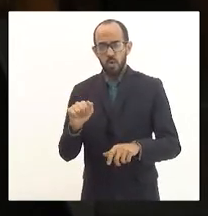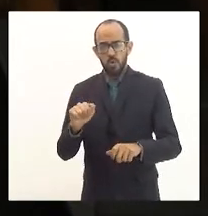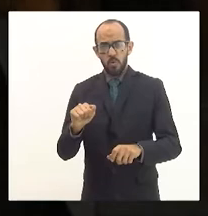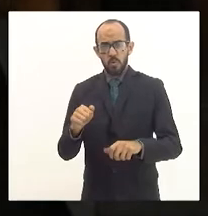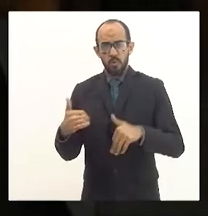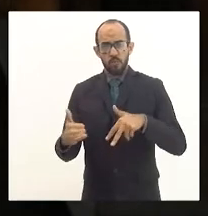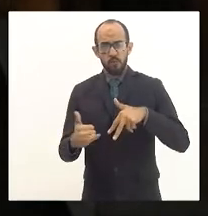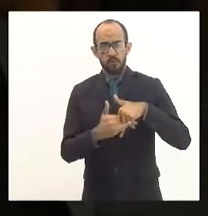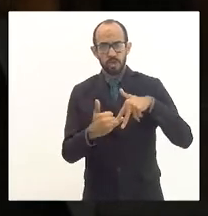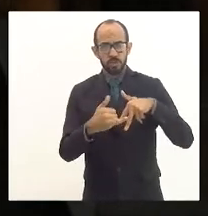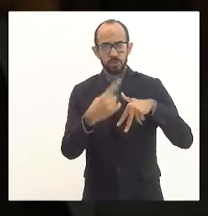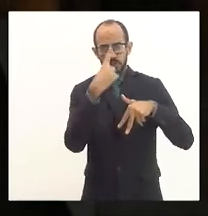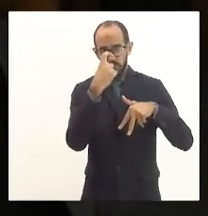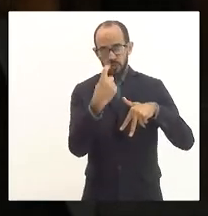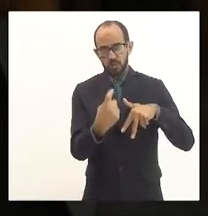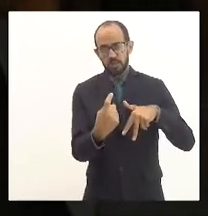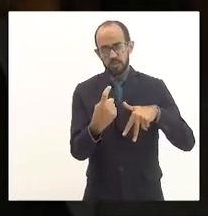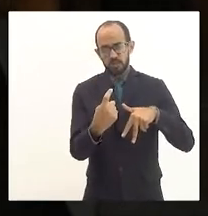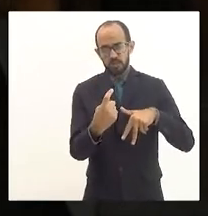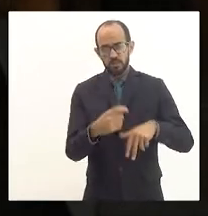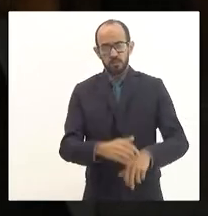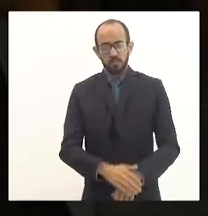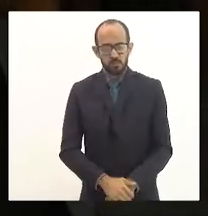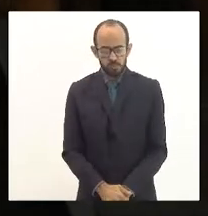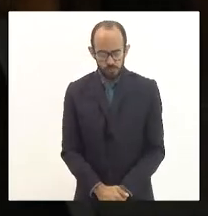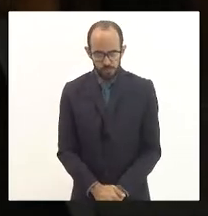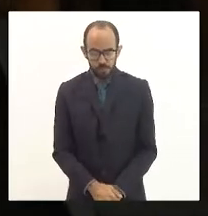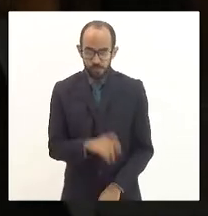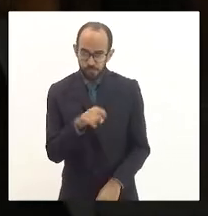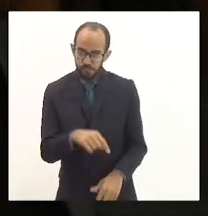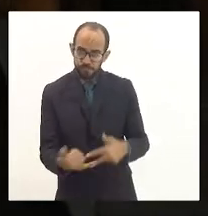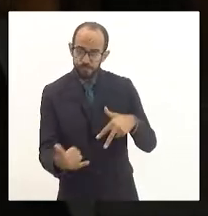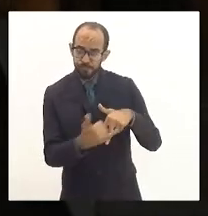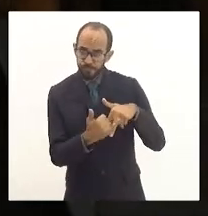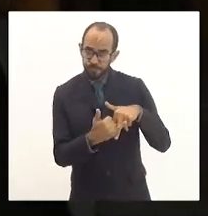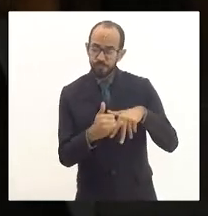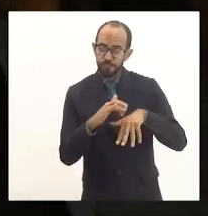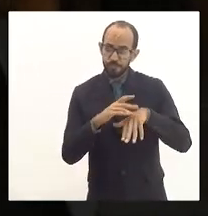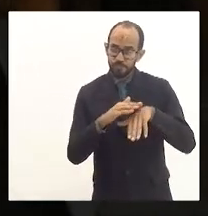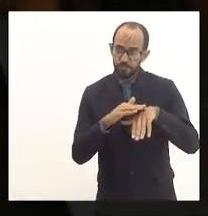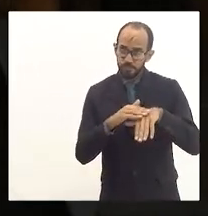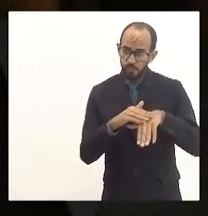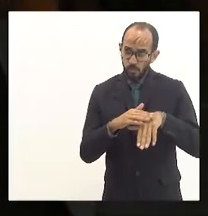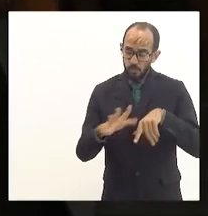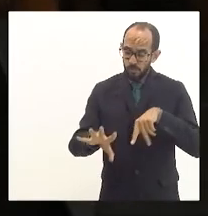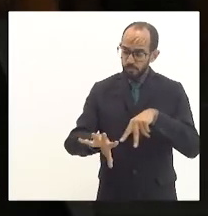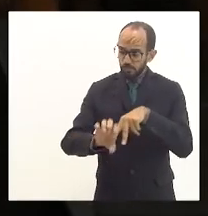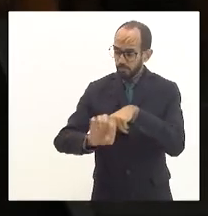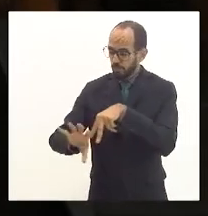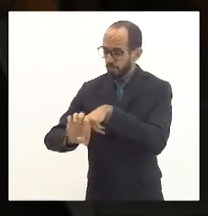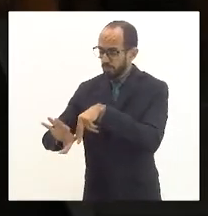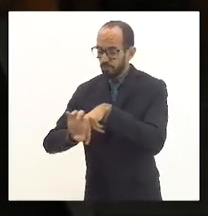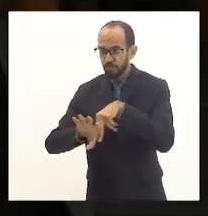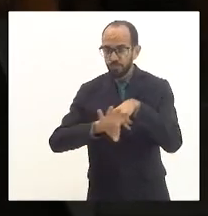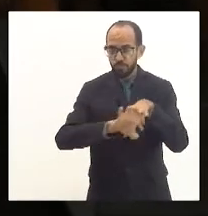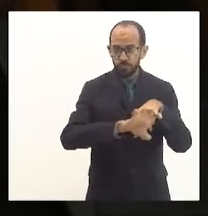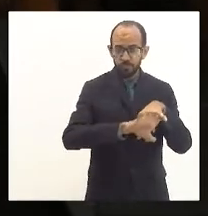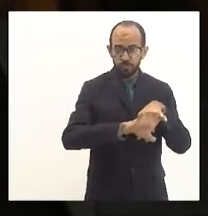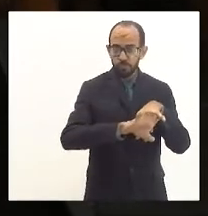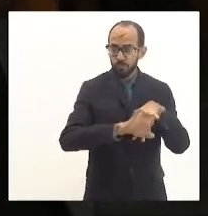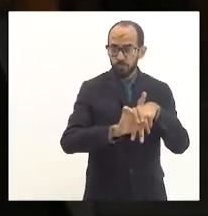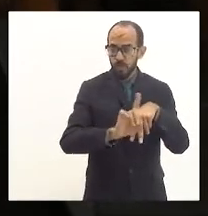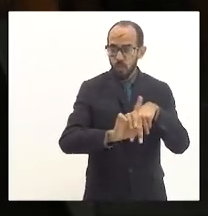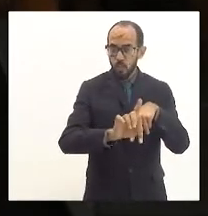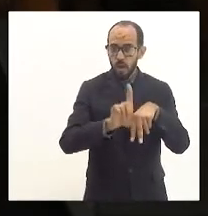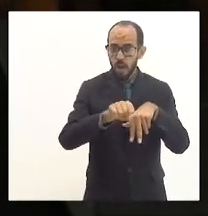vítima de violência e não são vítimas de doenças infecto-contagiosas são